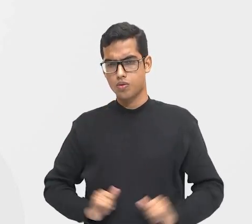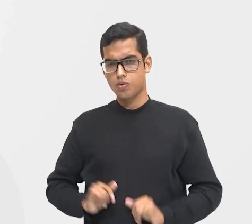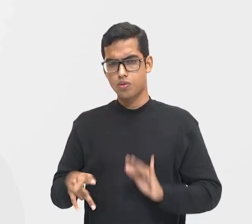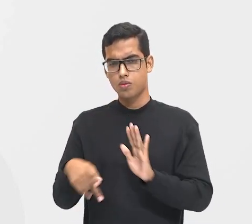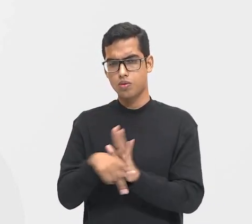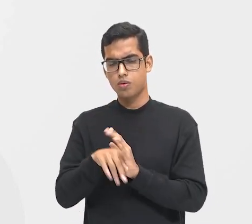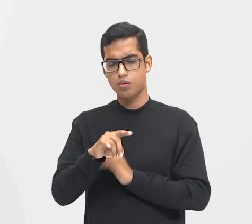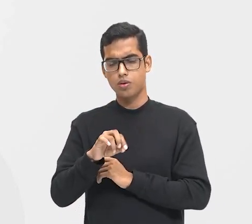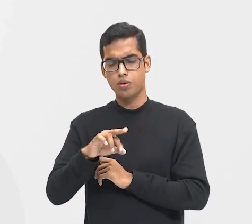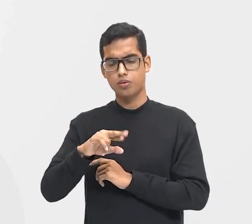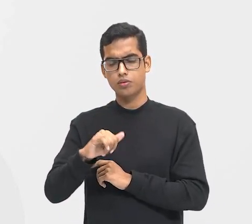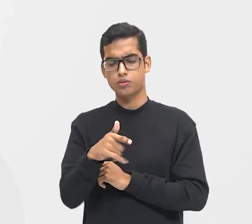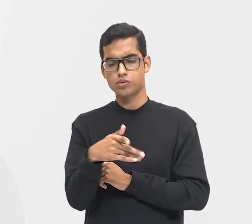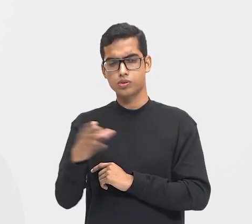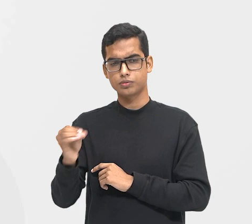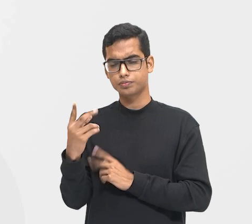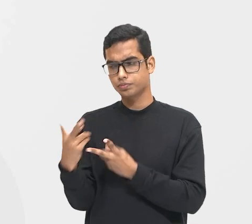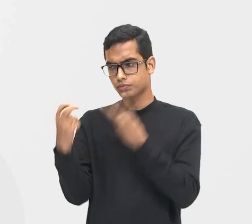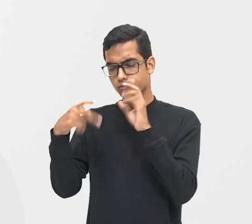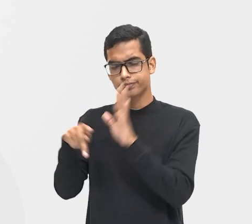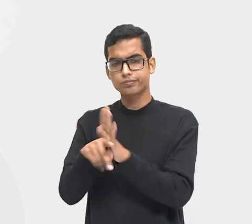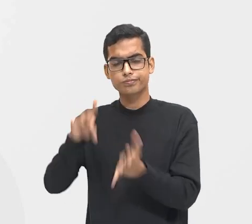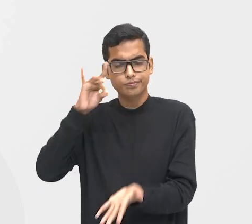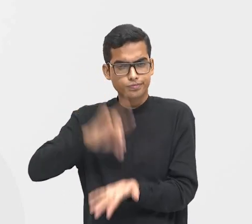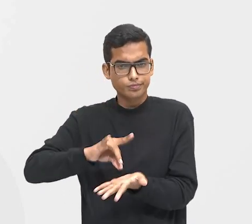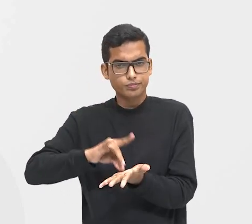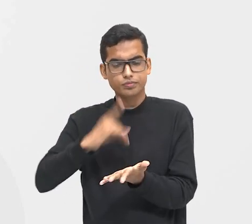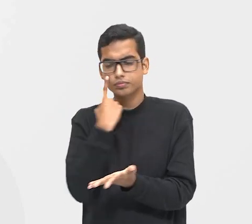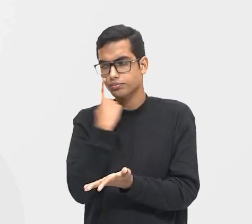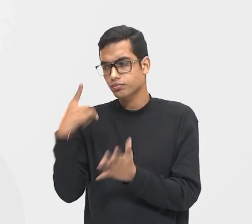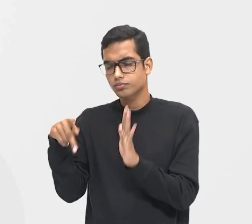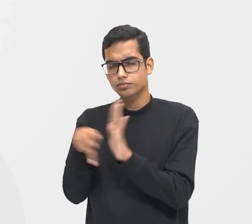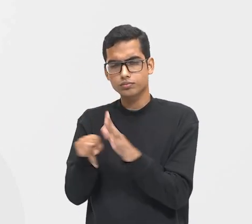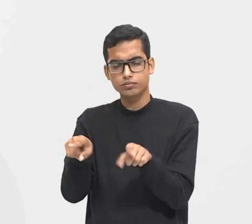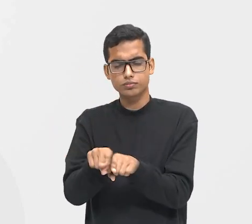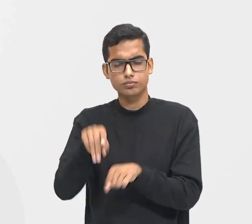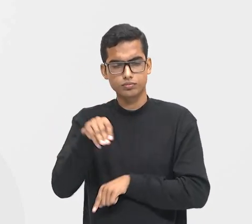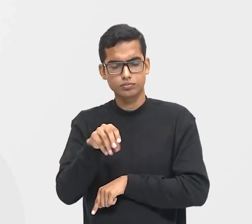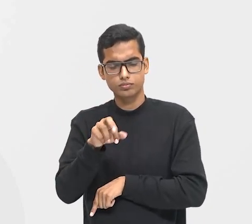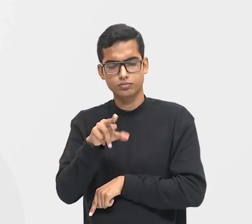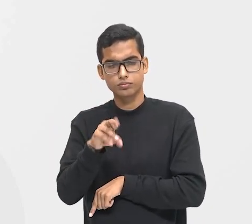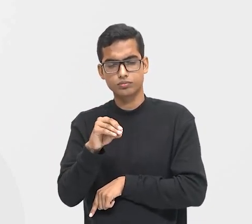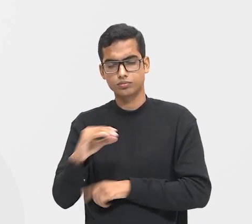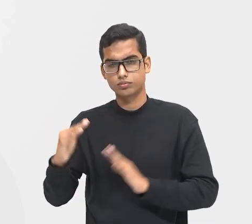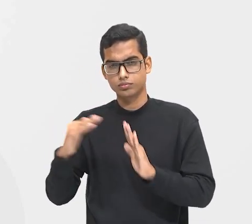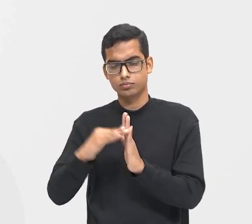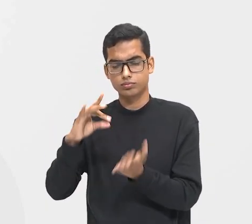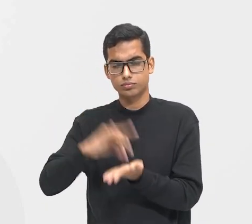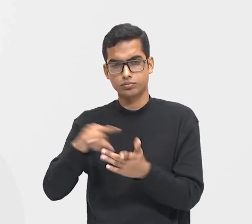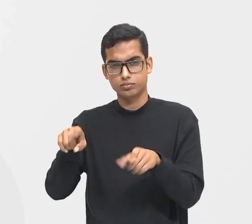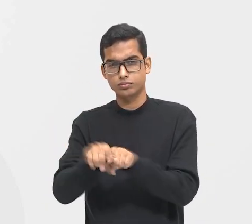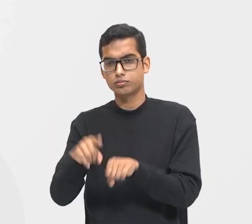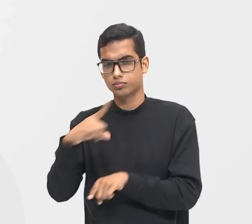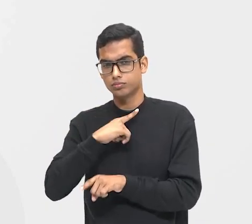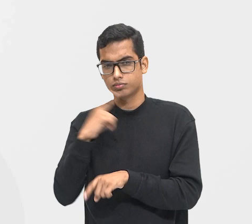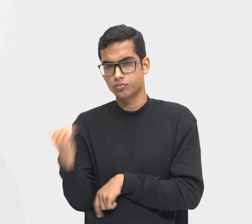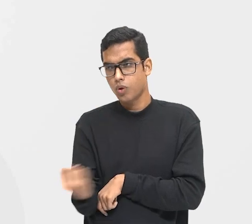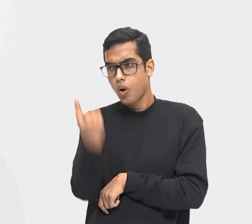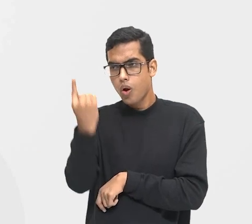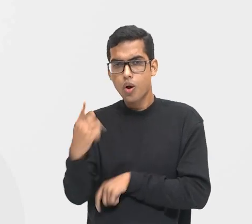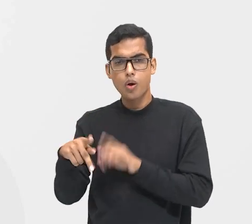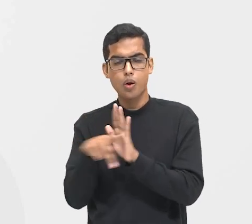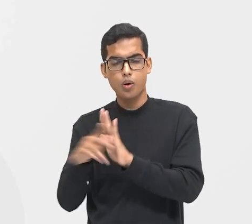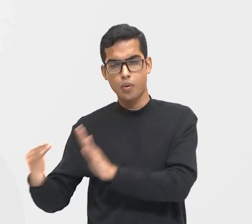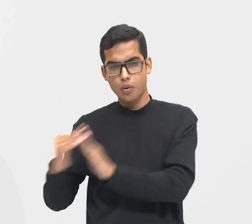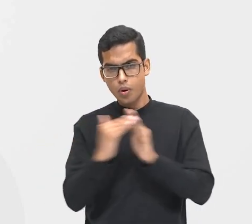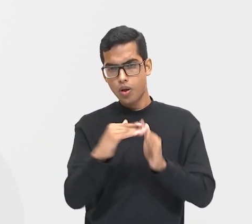por isso que, por exemplo, a gente consegue ouvir o barulho lá do nosso vizinho. Por mais que a gente tenha um muro na nossa casa, um muro bem alto, mas